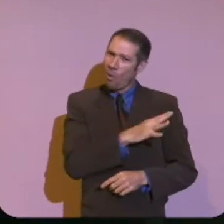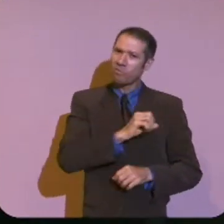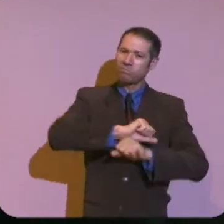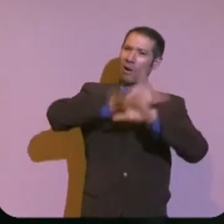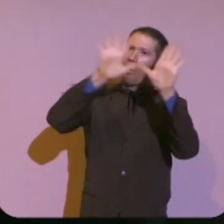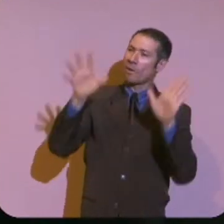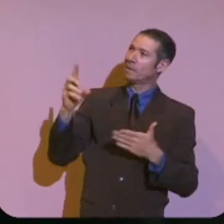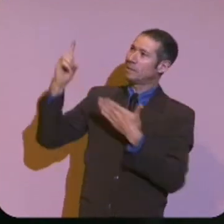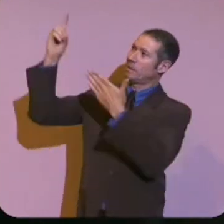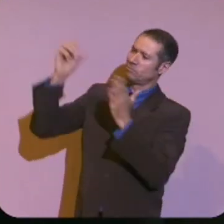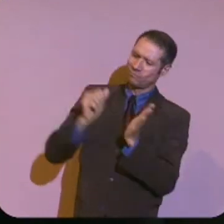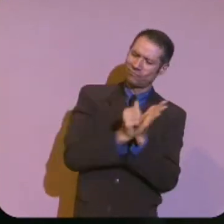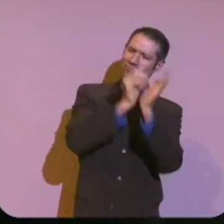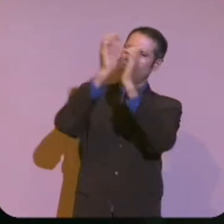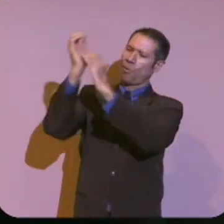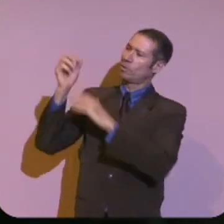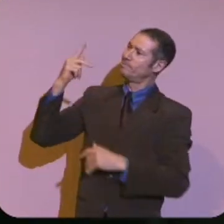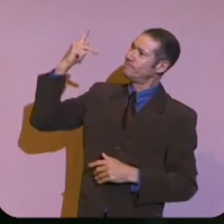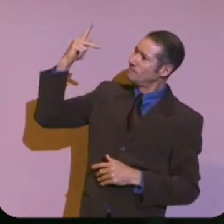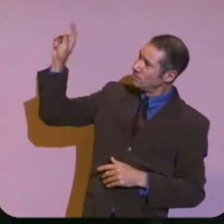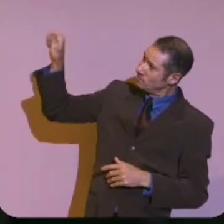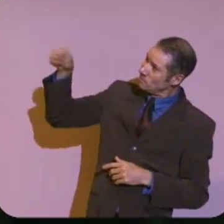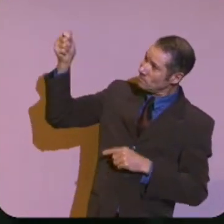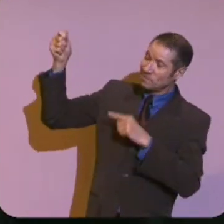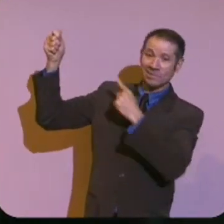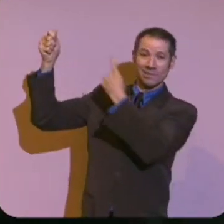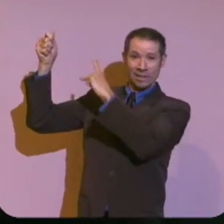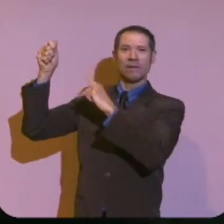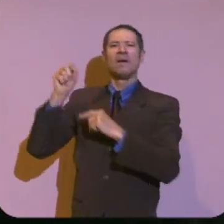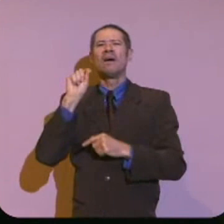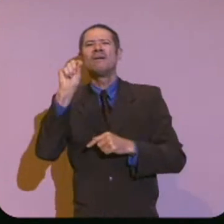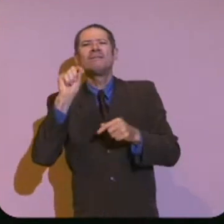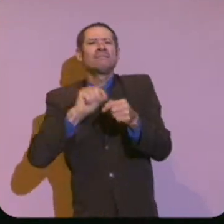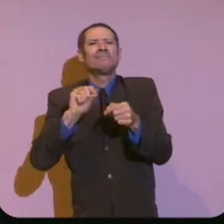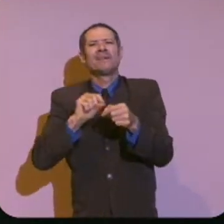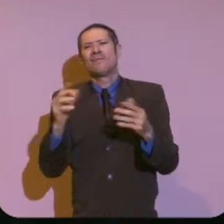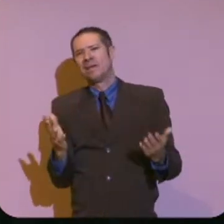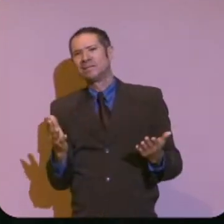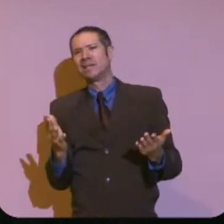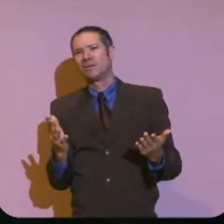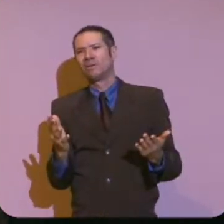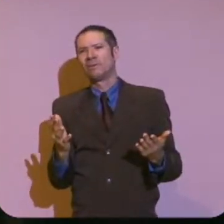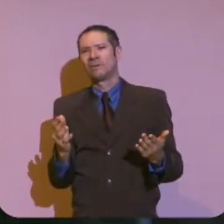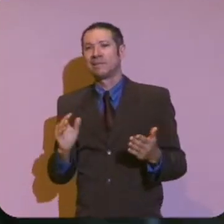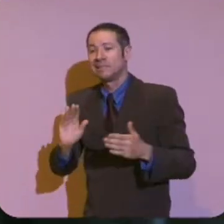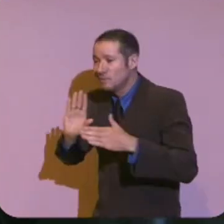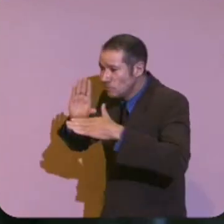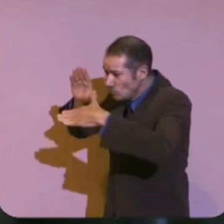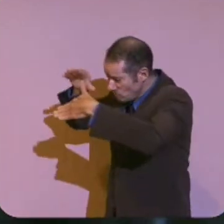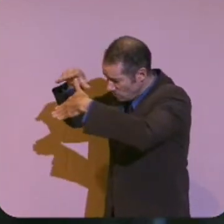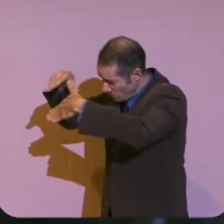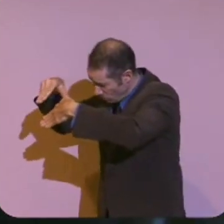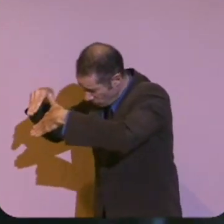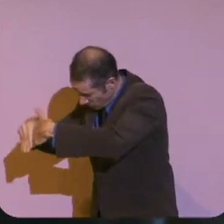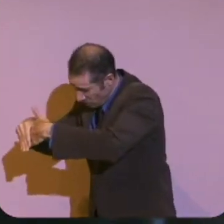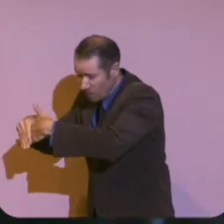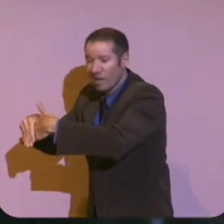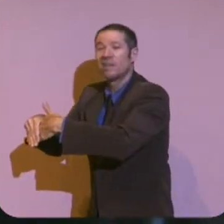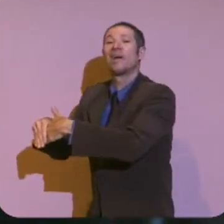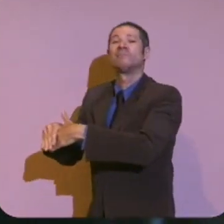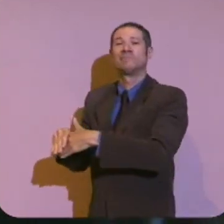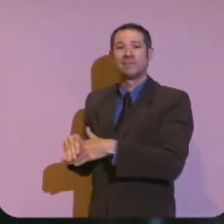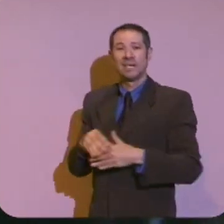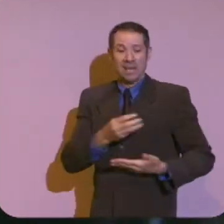para o louvor do nome dEle. O que você precisa fazer? Se render,